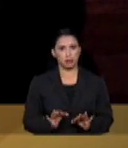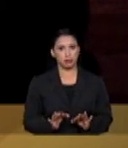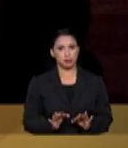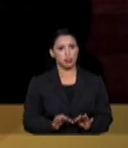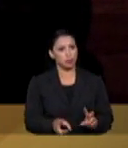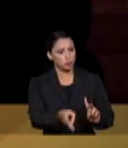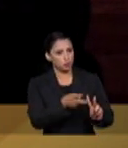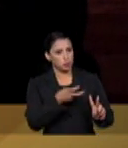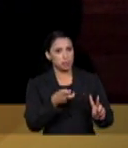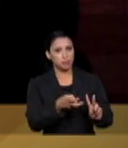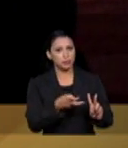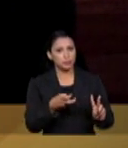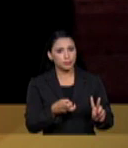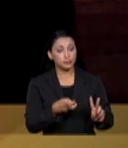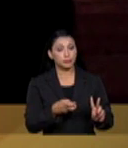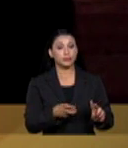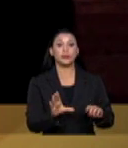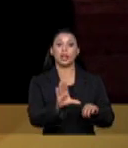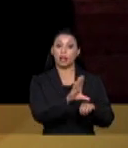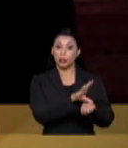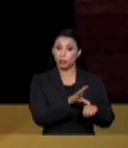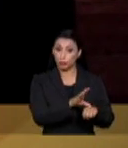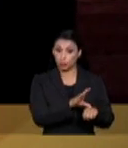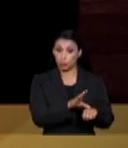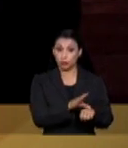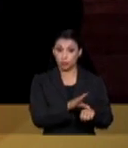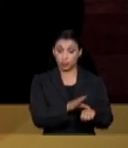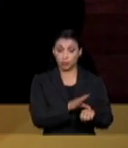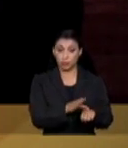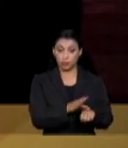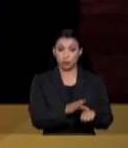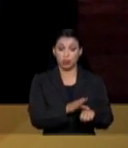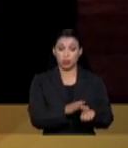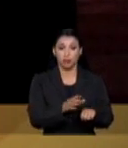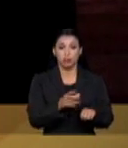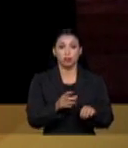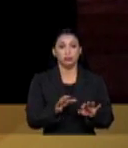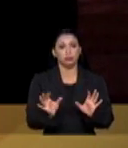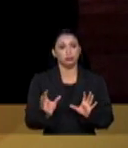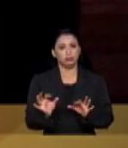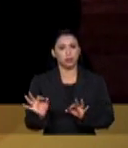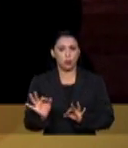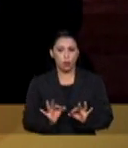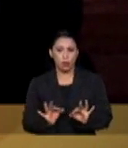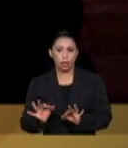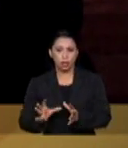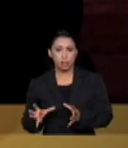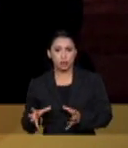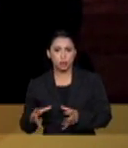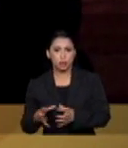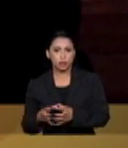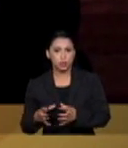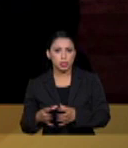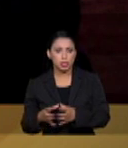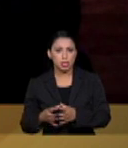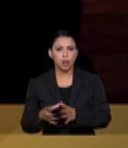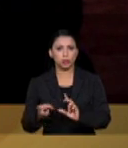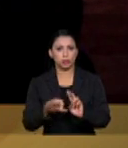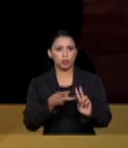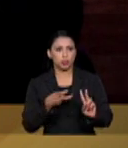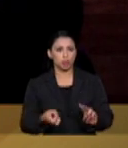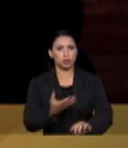ao reconhecer a Constituição a ação social costumes línguas